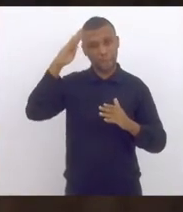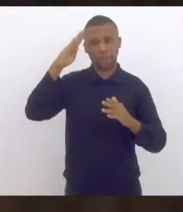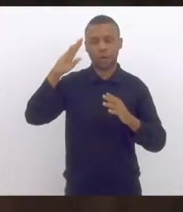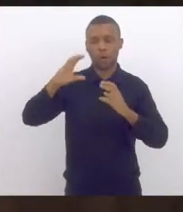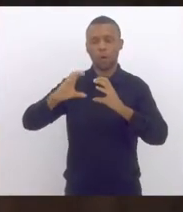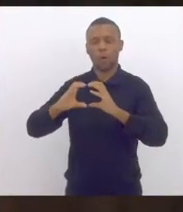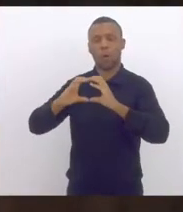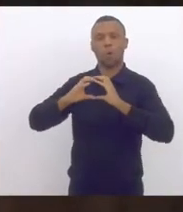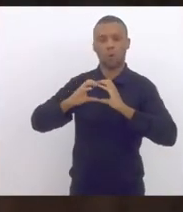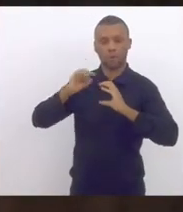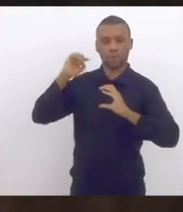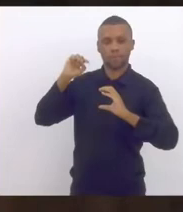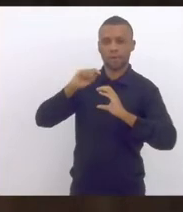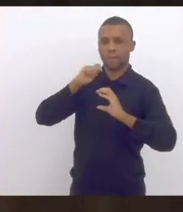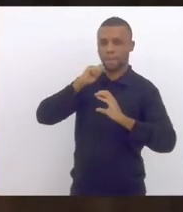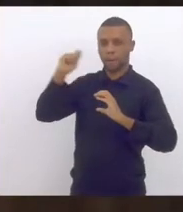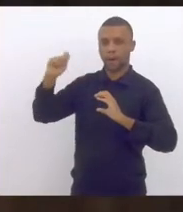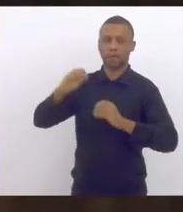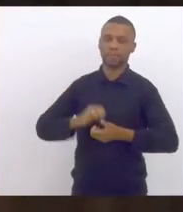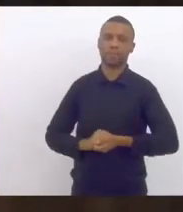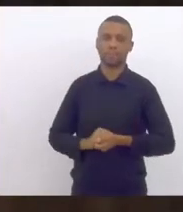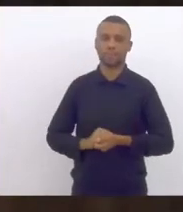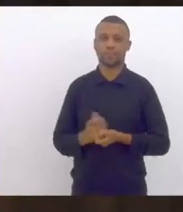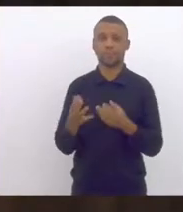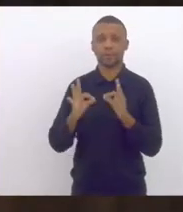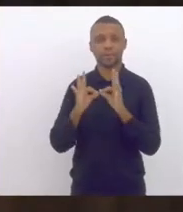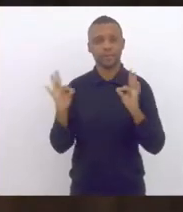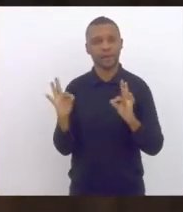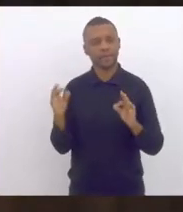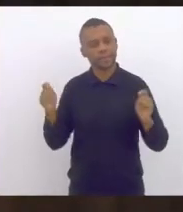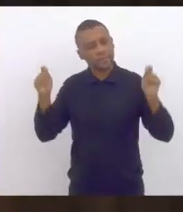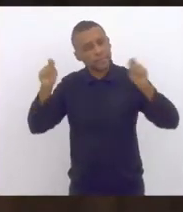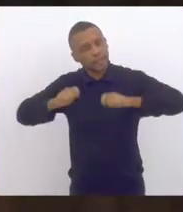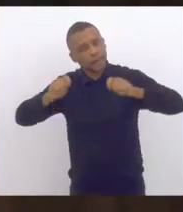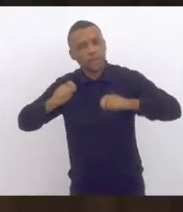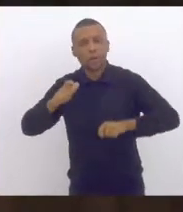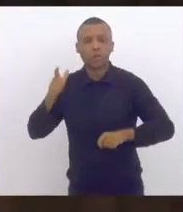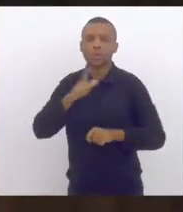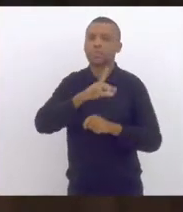tem. Acho que com essa frase eu consigo resumir o